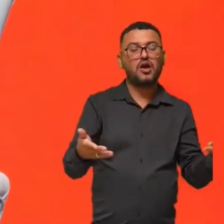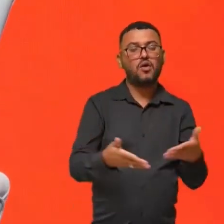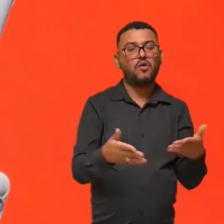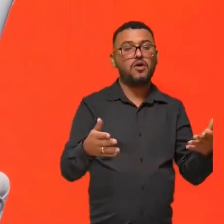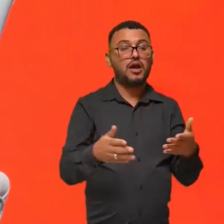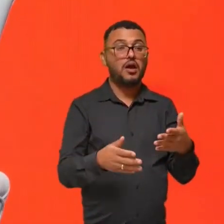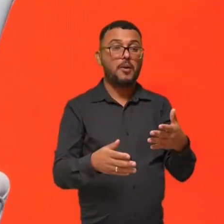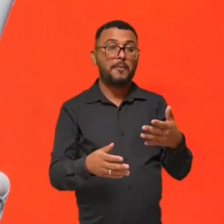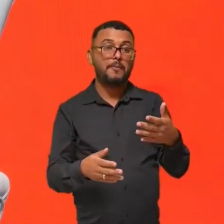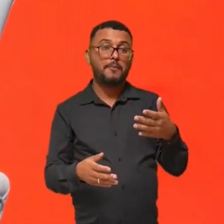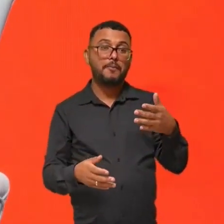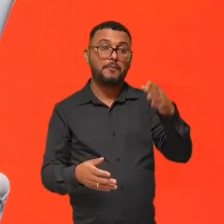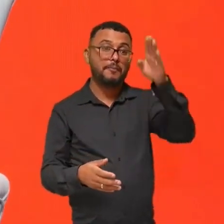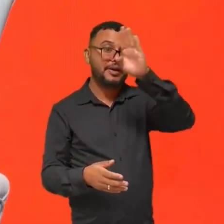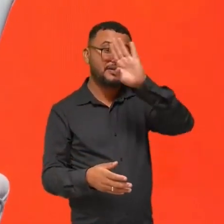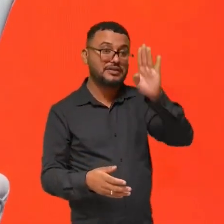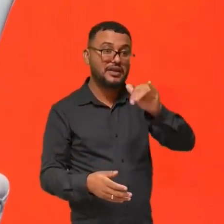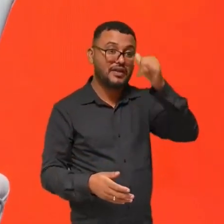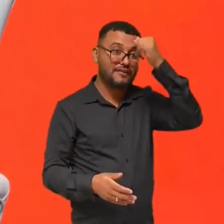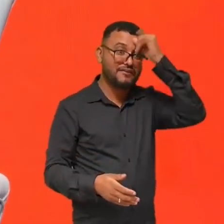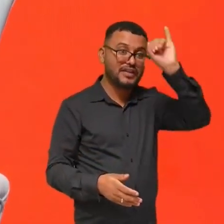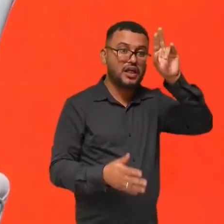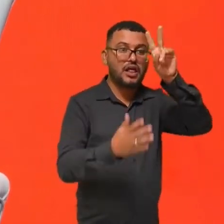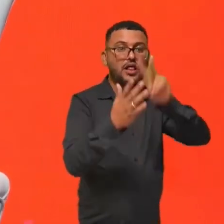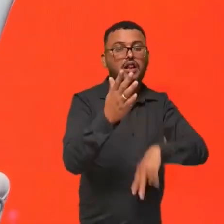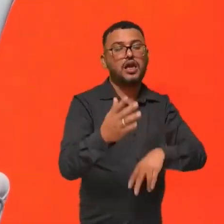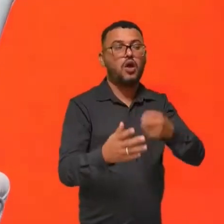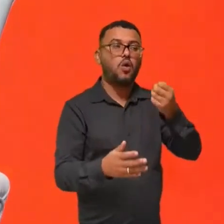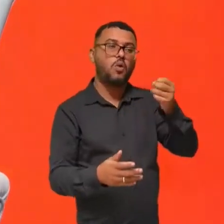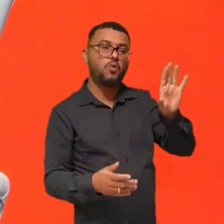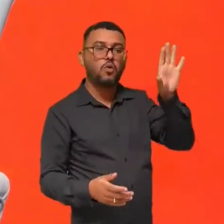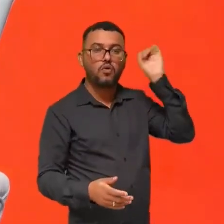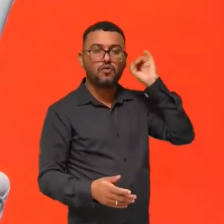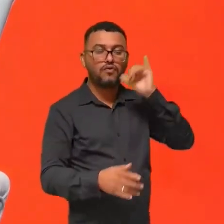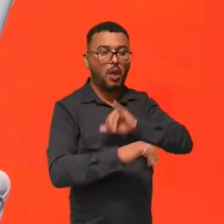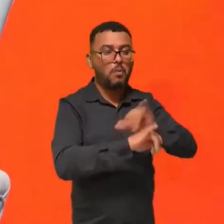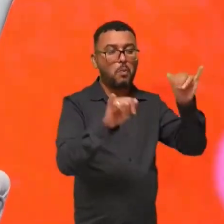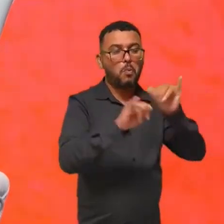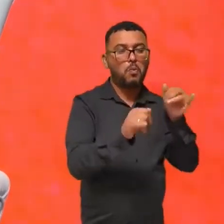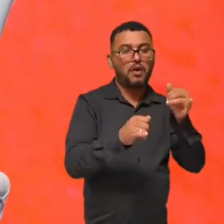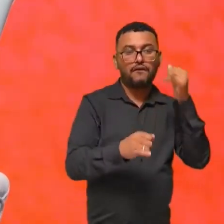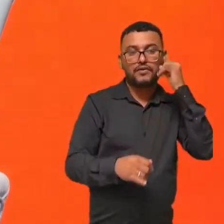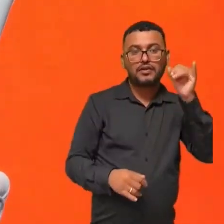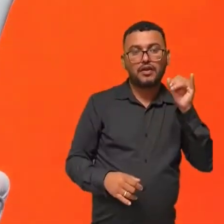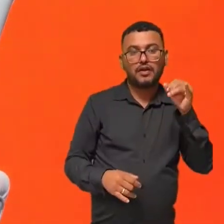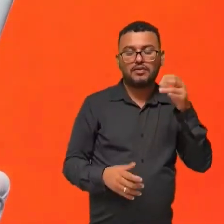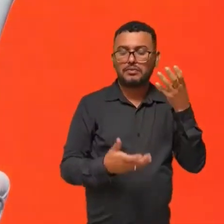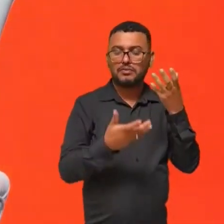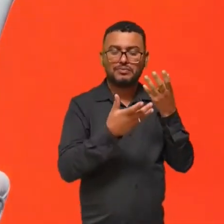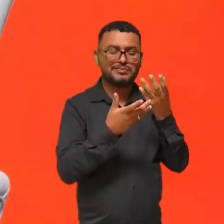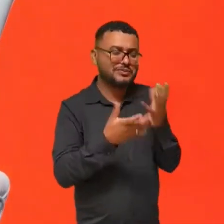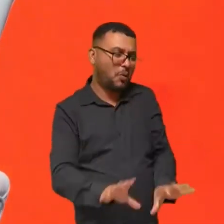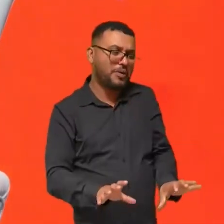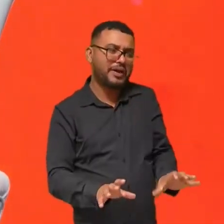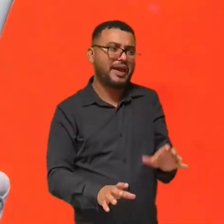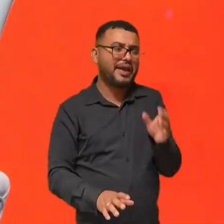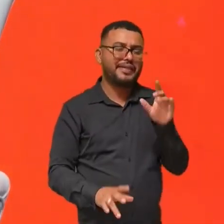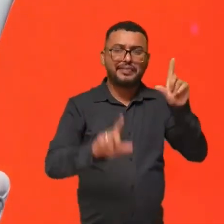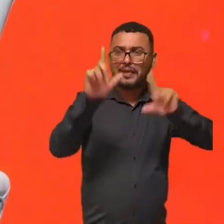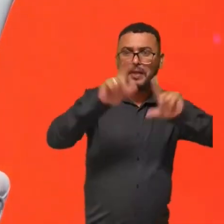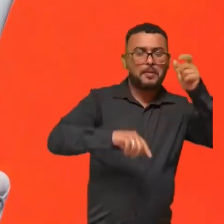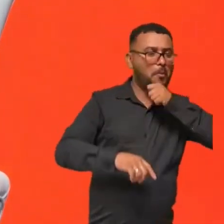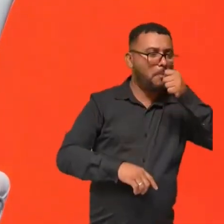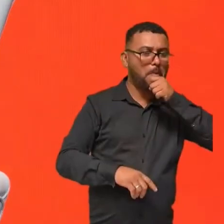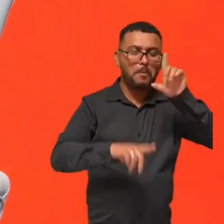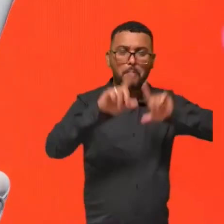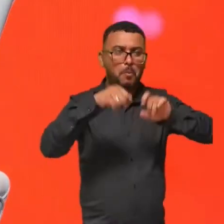evitando ouvir notícias. Estão fugindo do noticiário. E entre 19 nações,